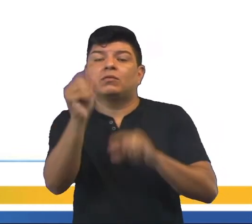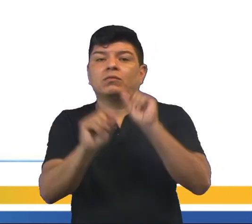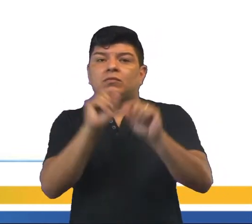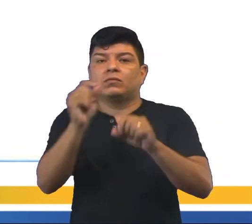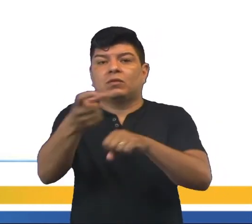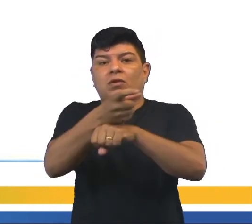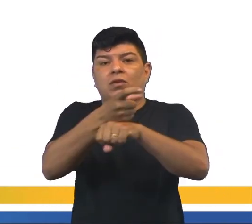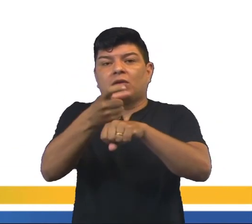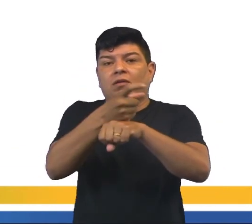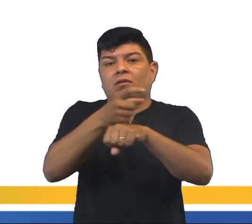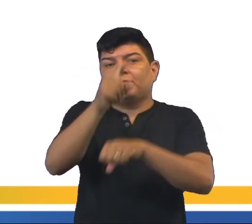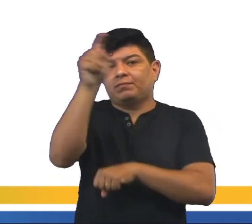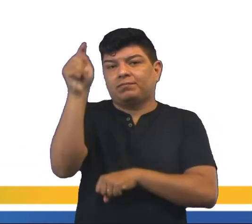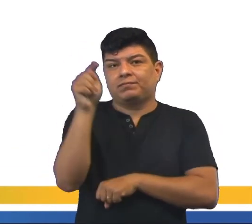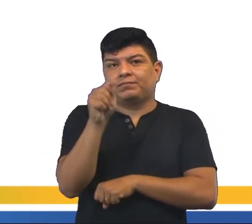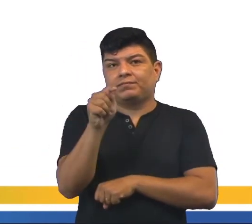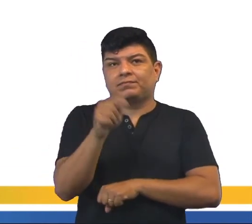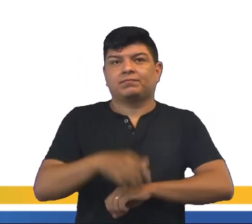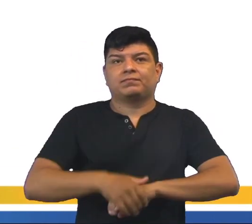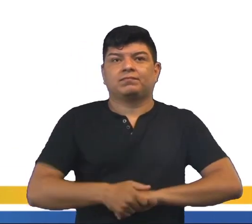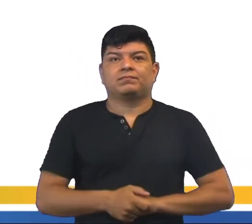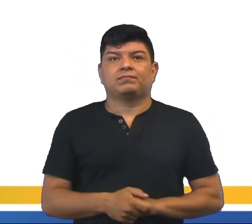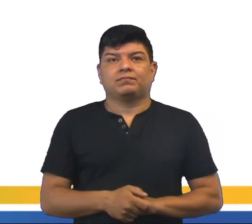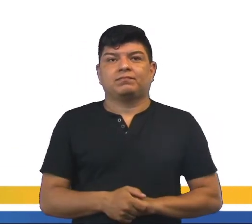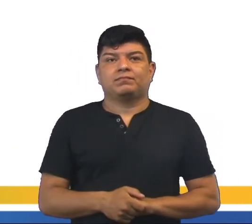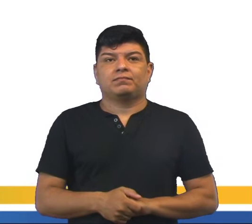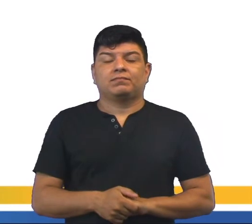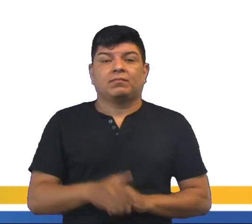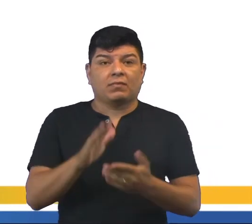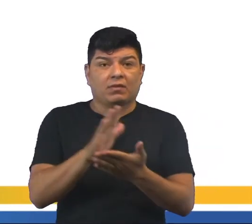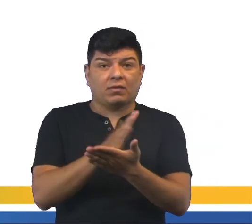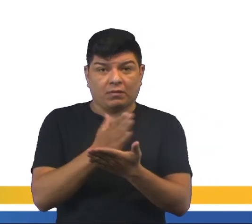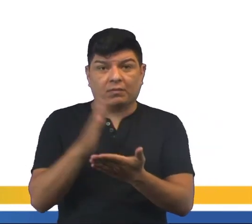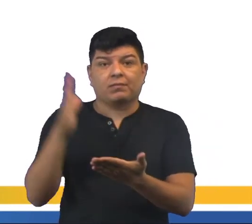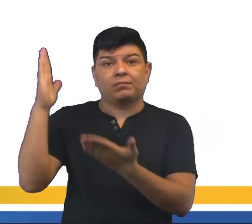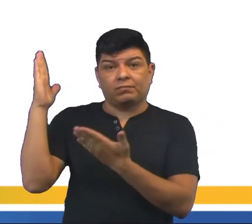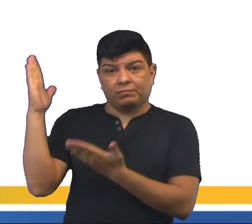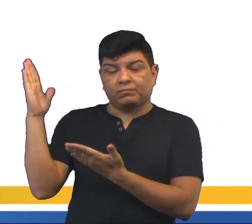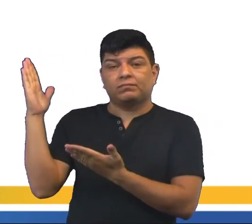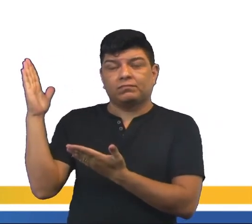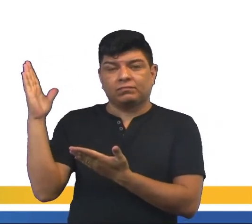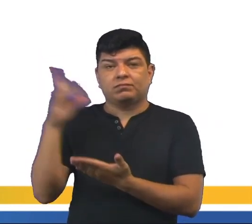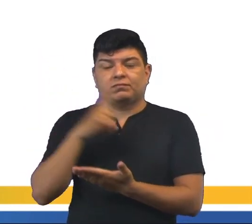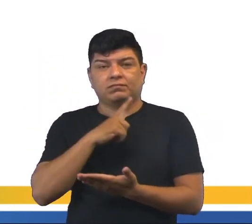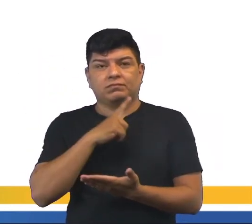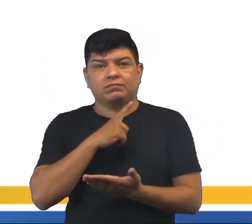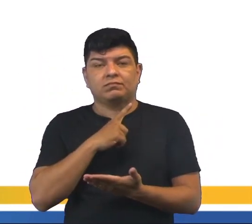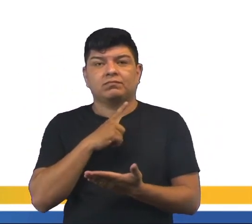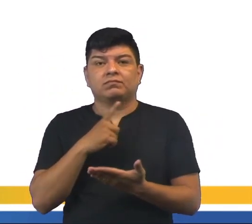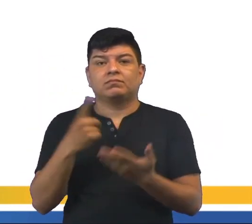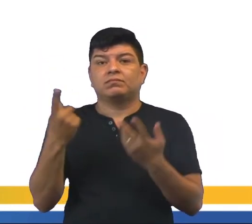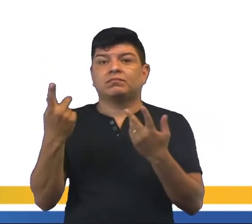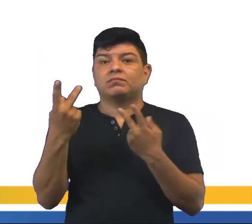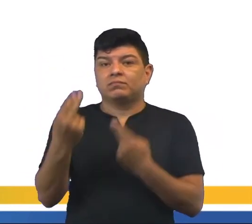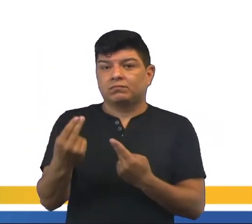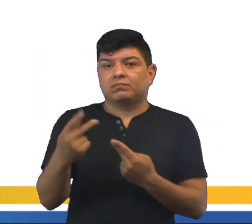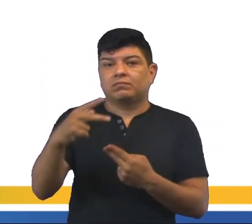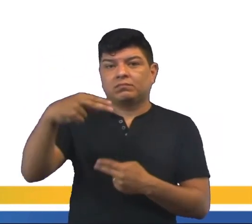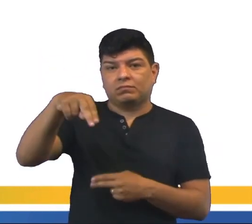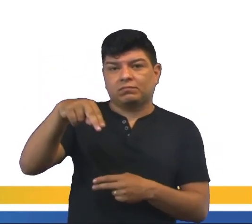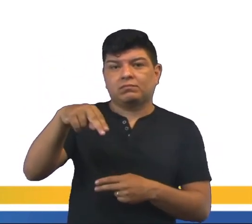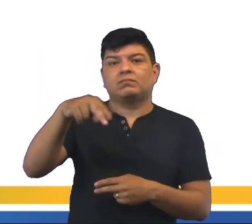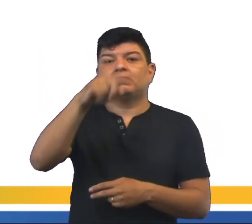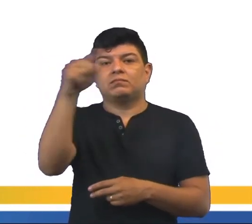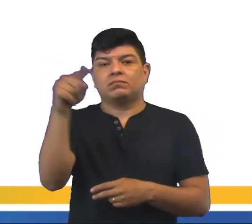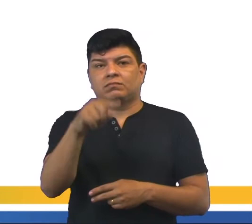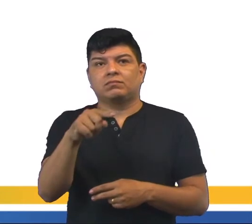é um adjetivo interrogativo. Então, tá aí quais são os adjetivos interrogativos, né? São os mesmos pronomes interrogativos,